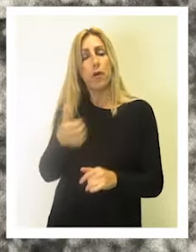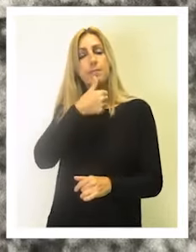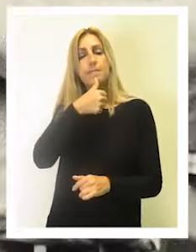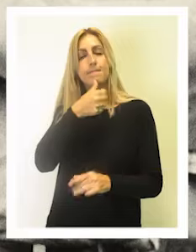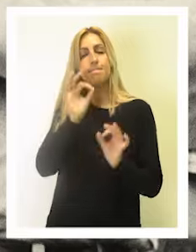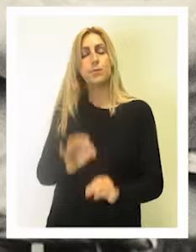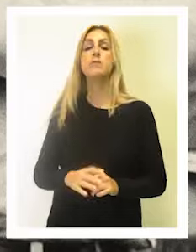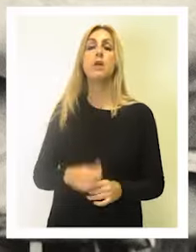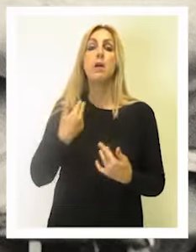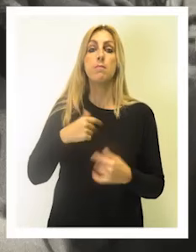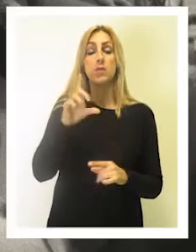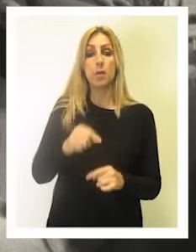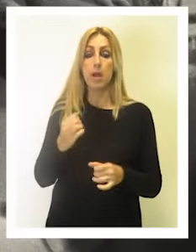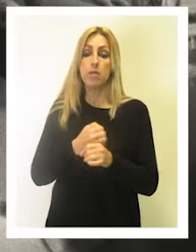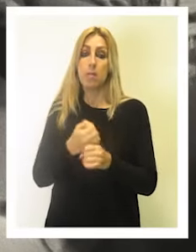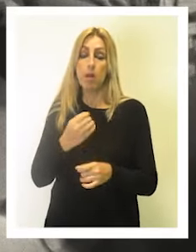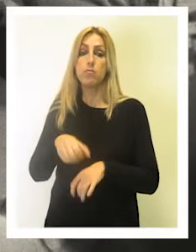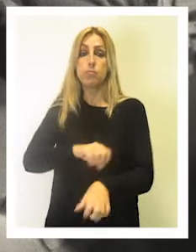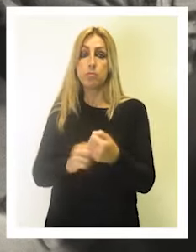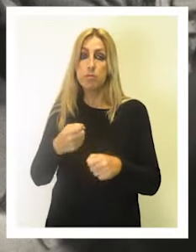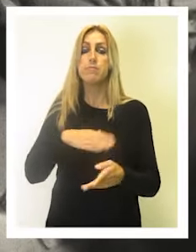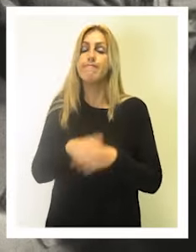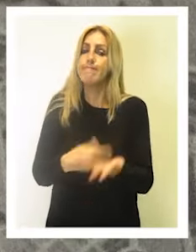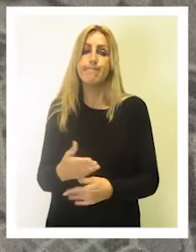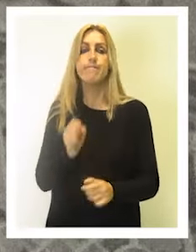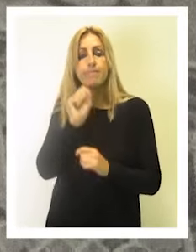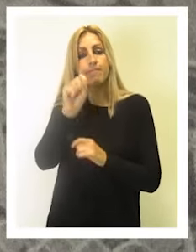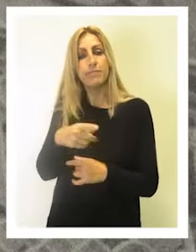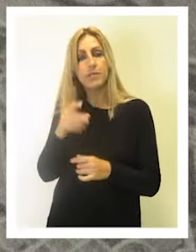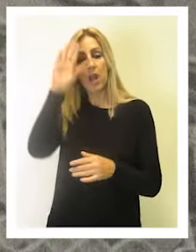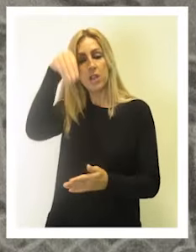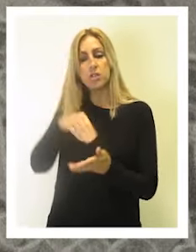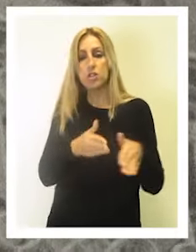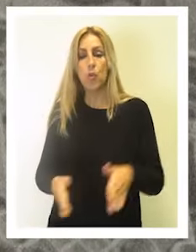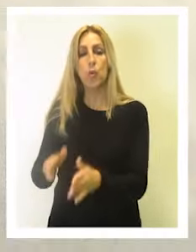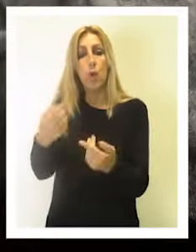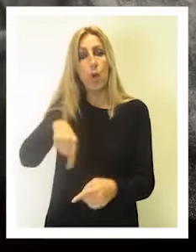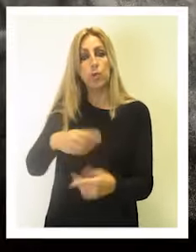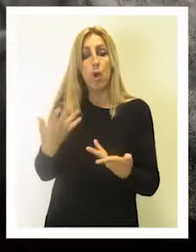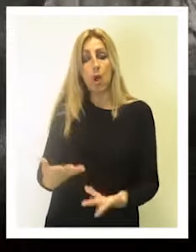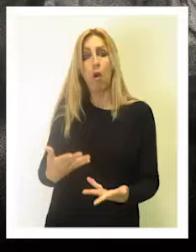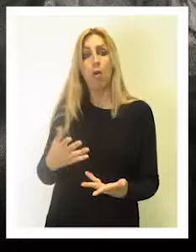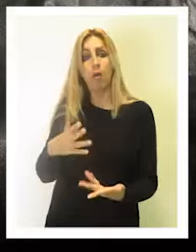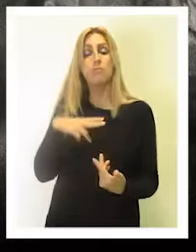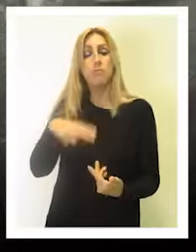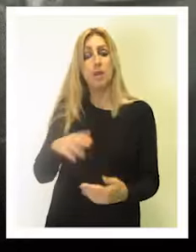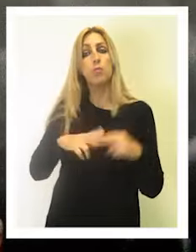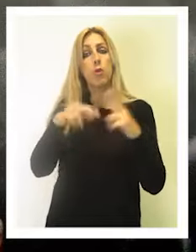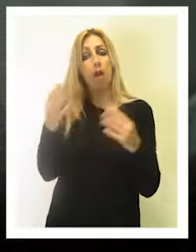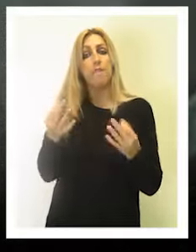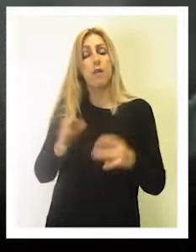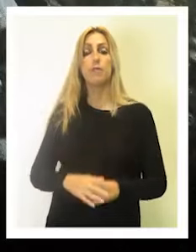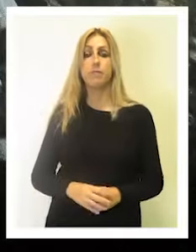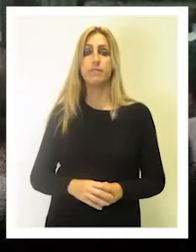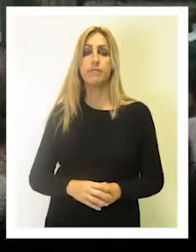de forma decisiva, mas também que tínhamos trabalho pela frente. Plantámos a semente do nosso destino e agora havia um país para